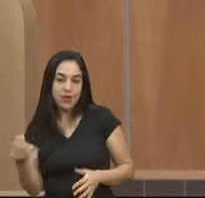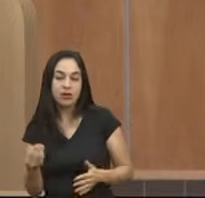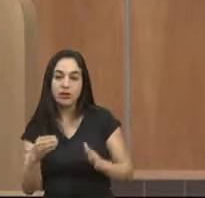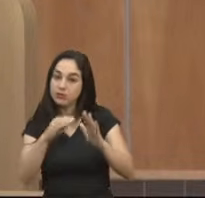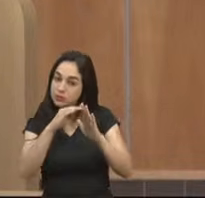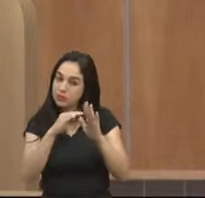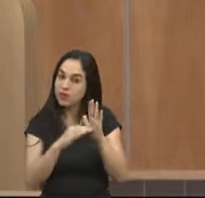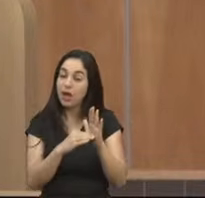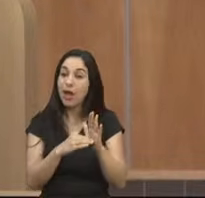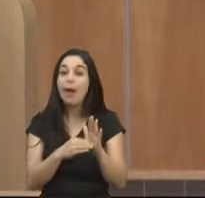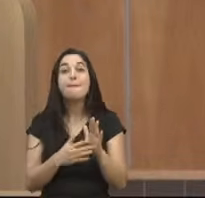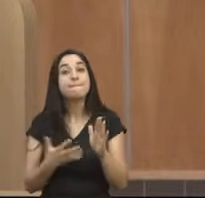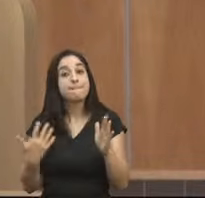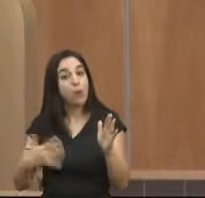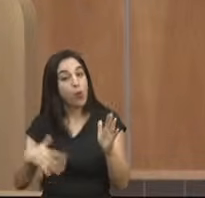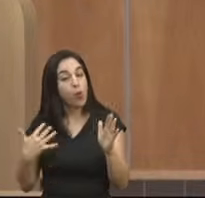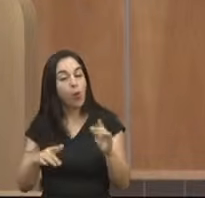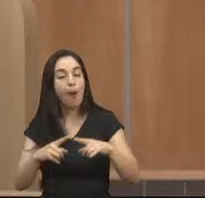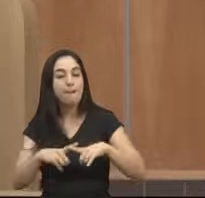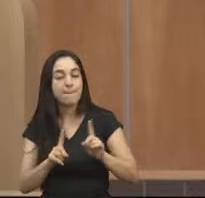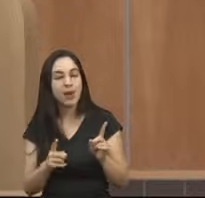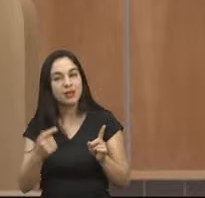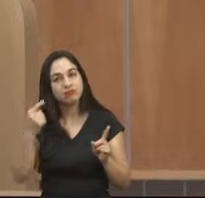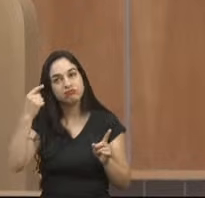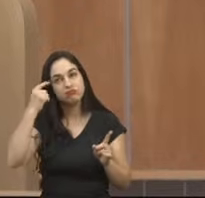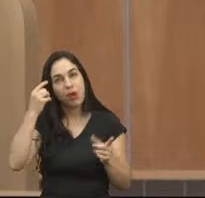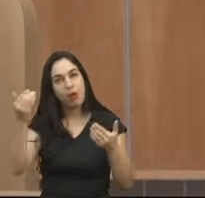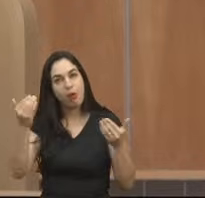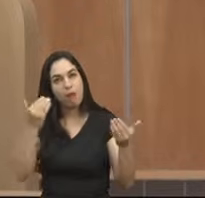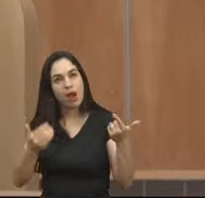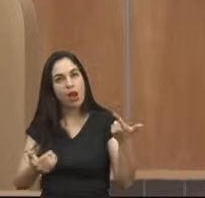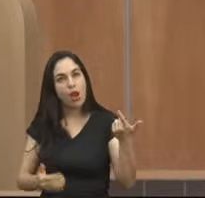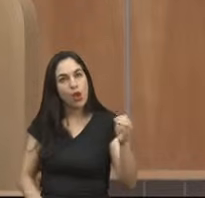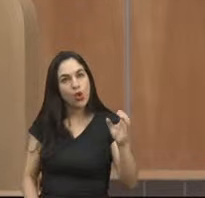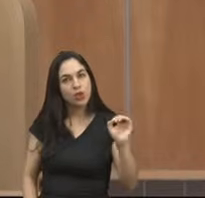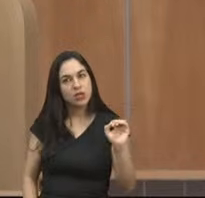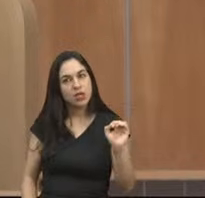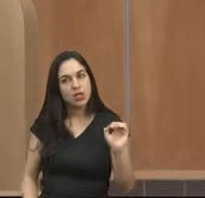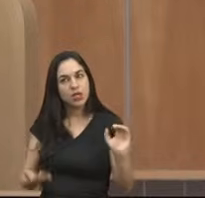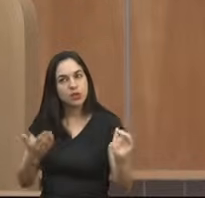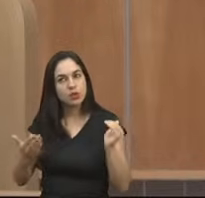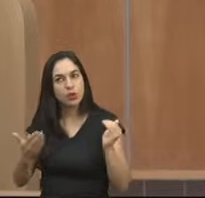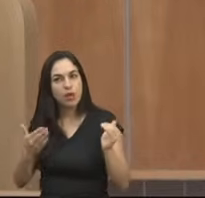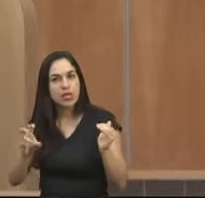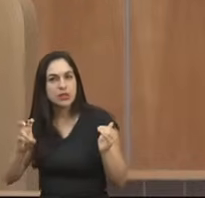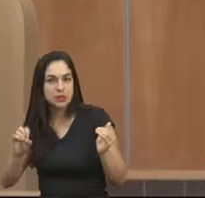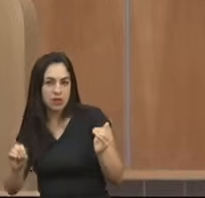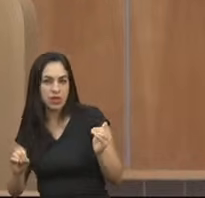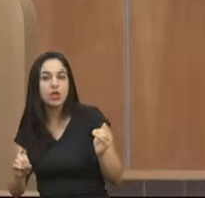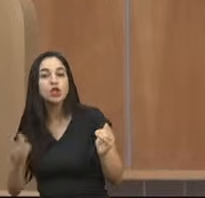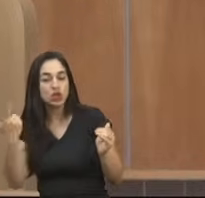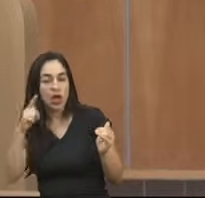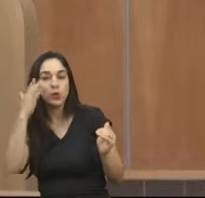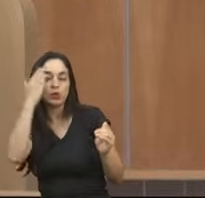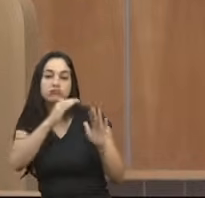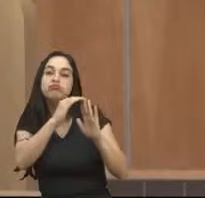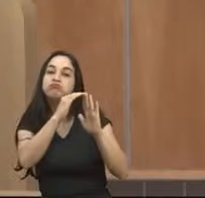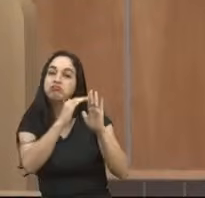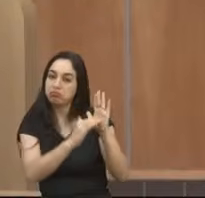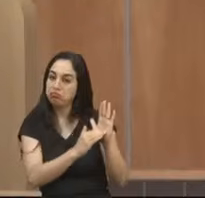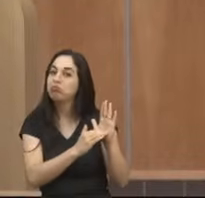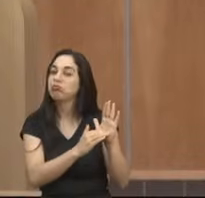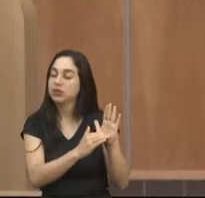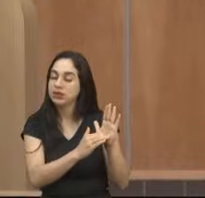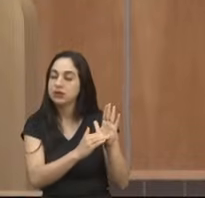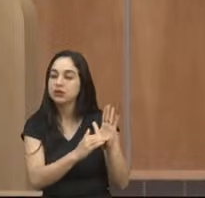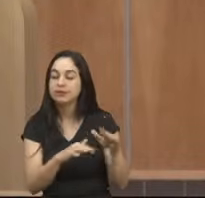recurso ainda considerável, mas pensando em 200 que ele acabou herdando, já é um valor bem